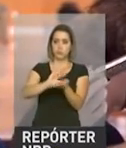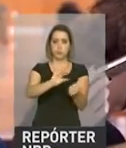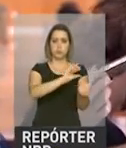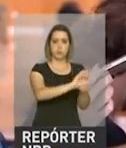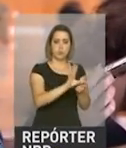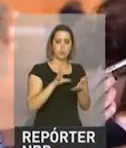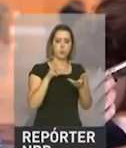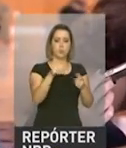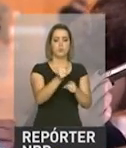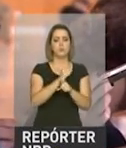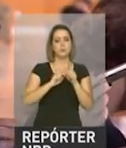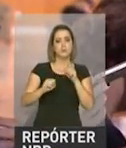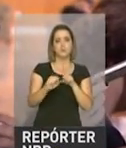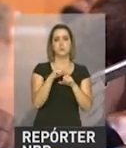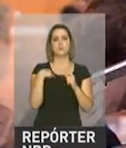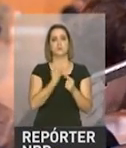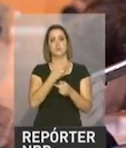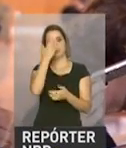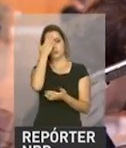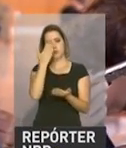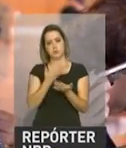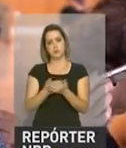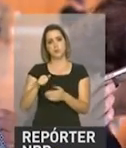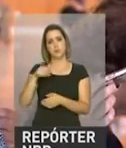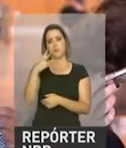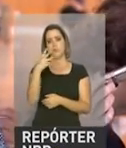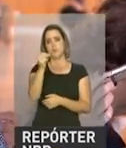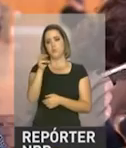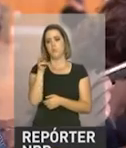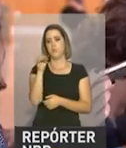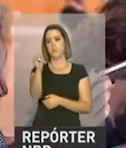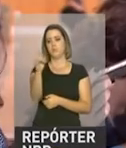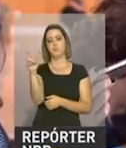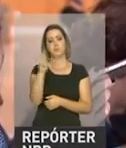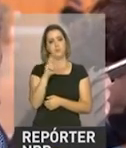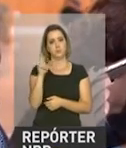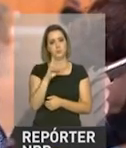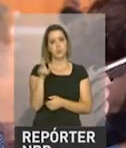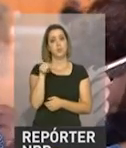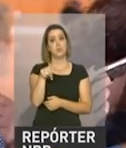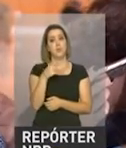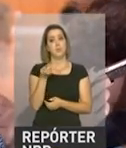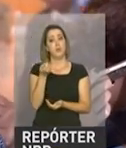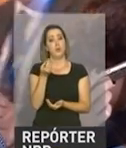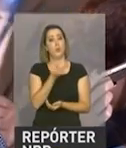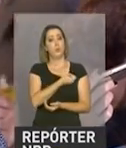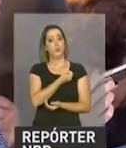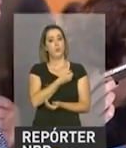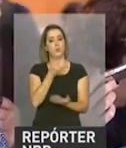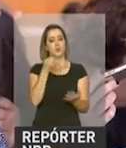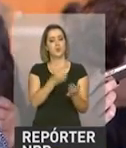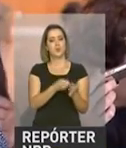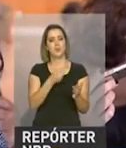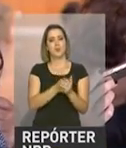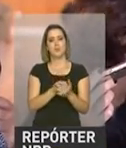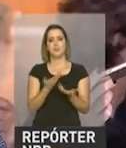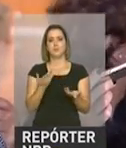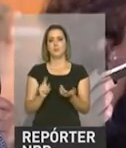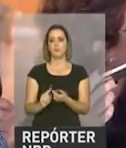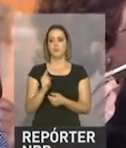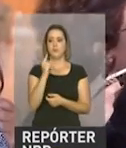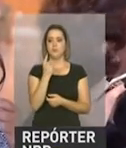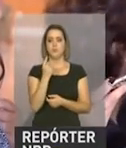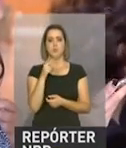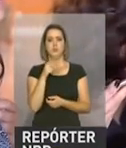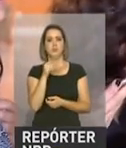nós acreditamos que será bem maior do que 30 bilhões, até pelo número inicial de pagamento de cerca de, no primeiro